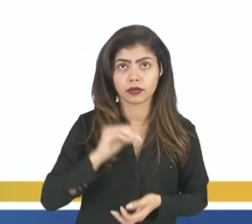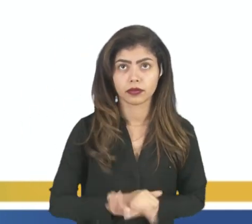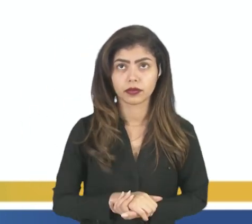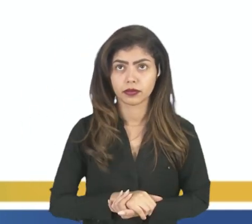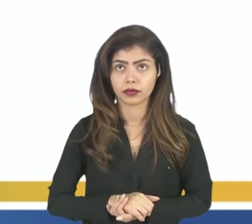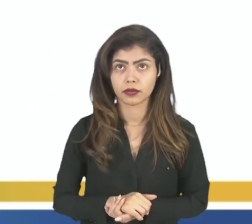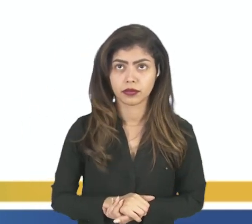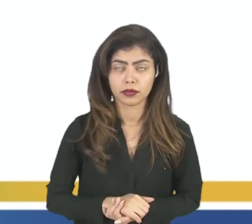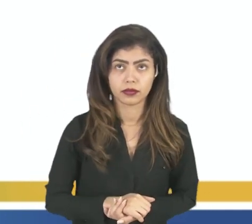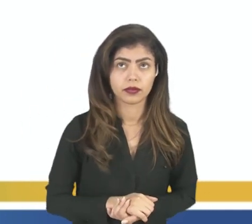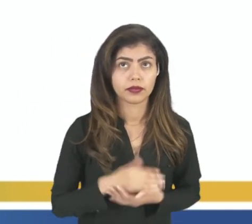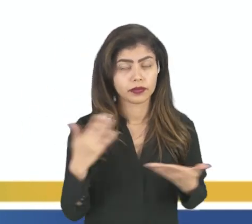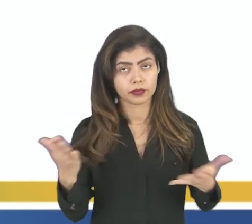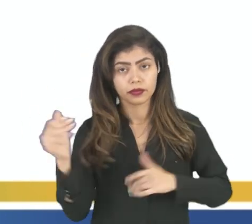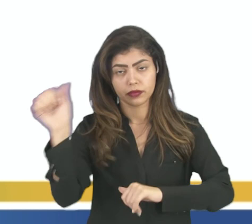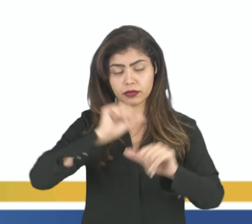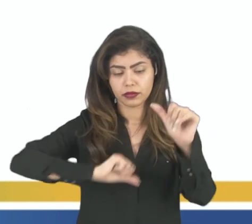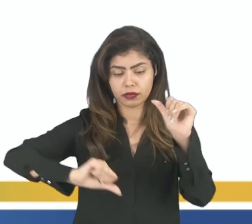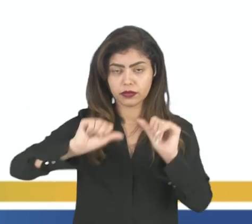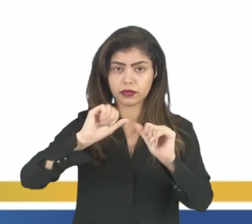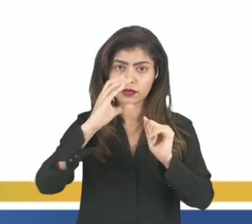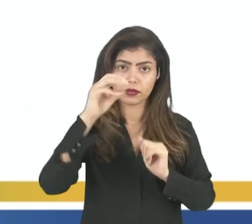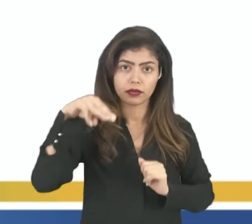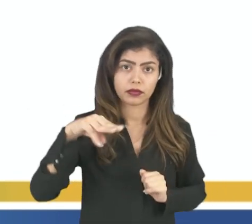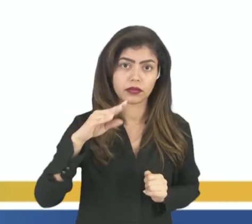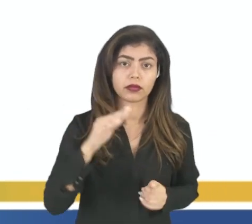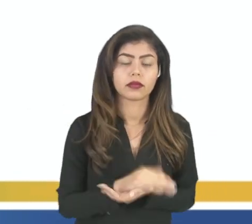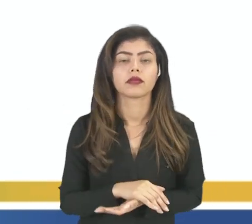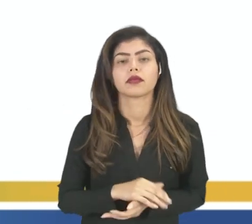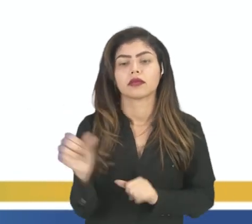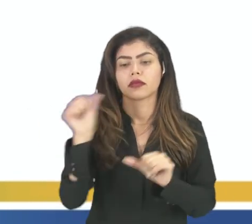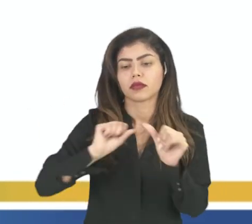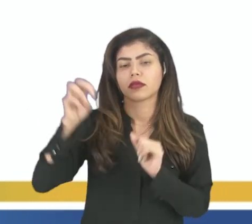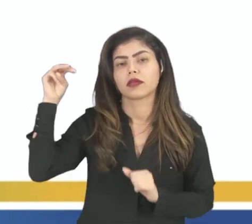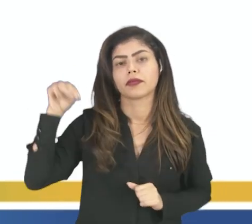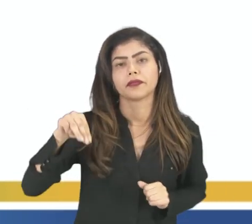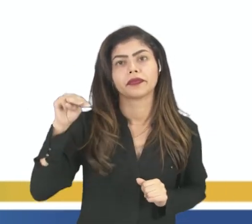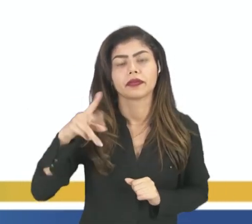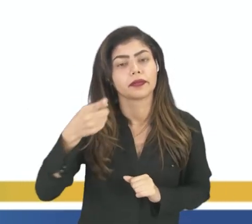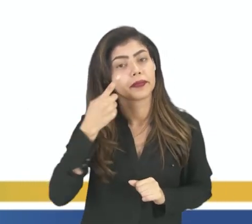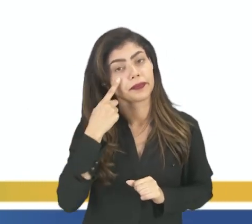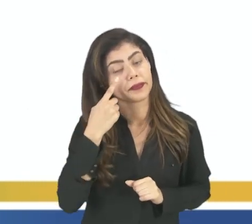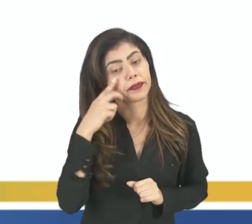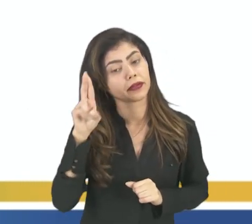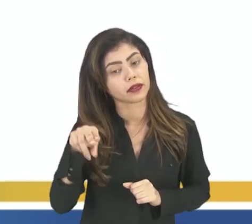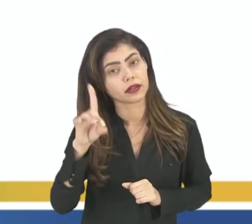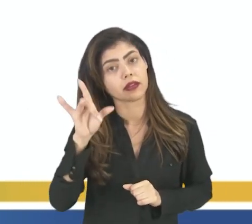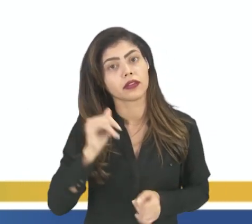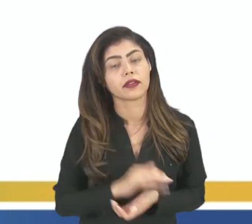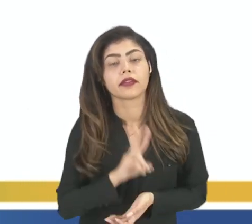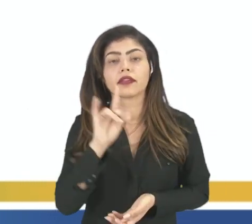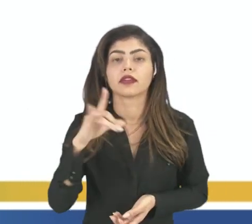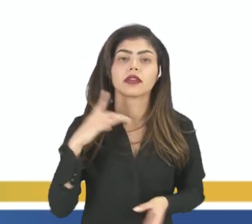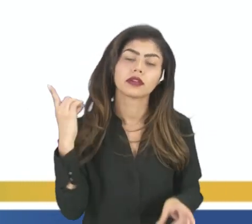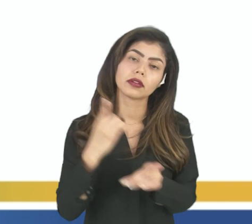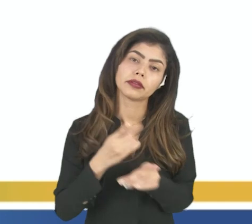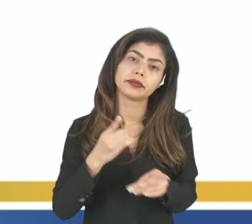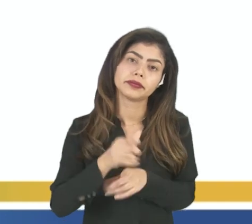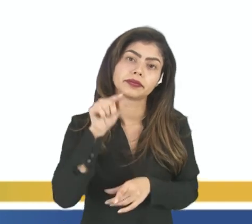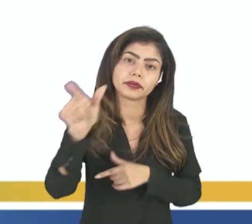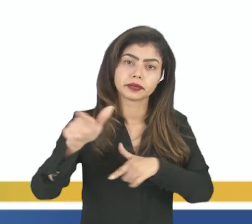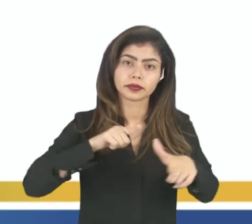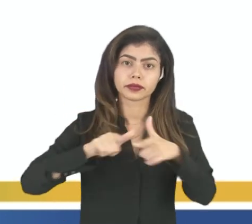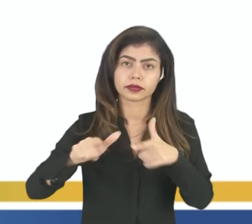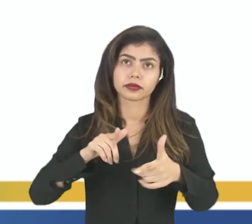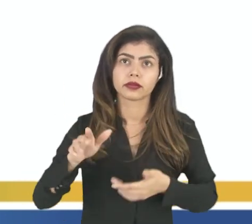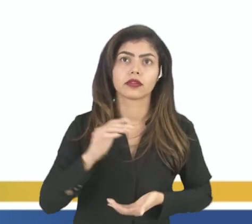10. Tá? Transformando centímetro em metro, não pode esquecer de olhar para a unidade, nós vamos encontrar aí um